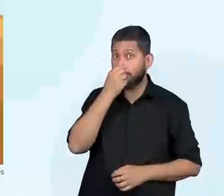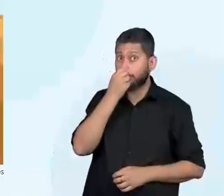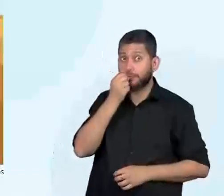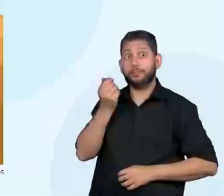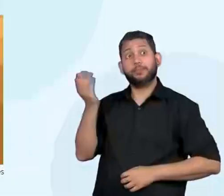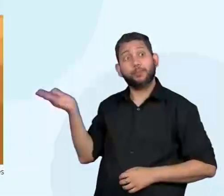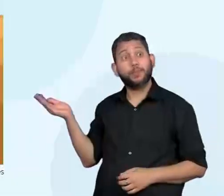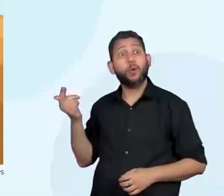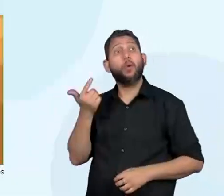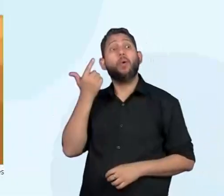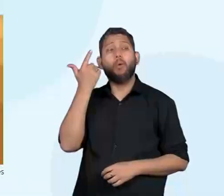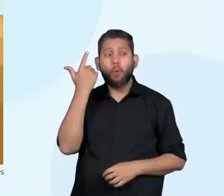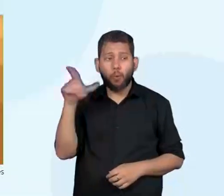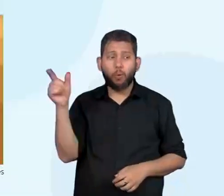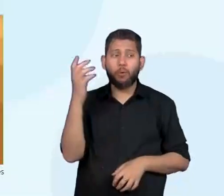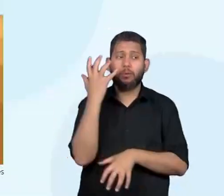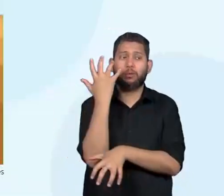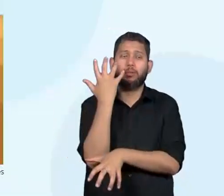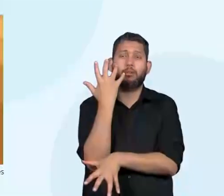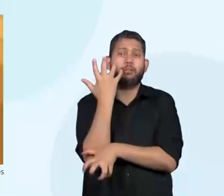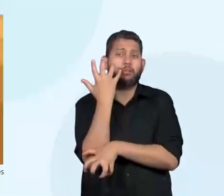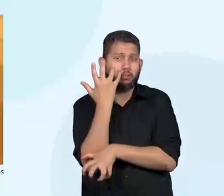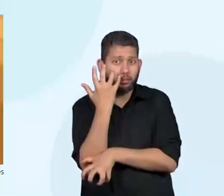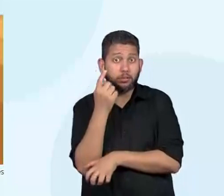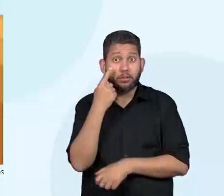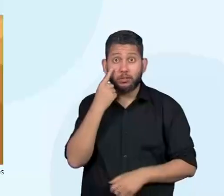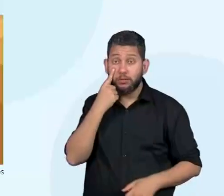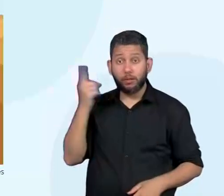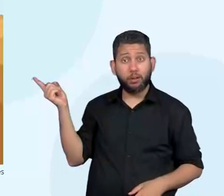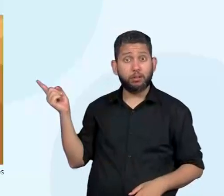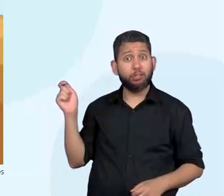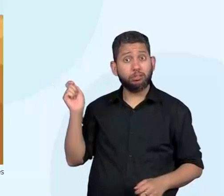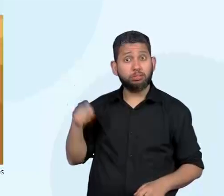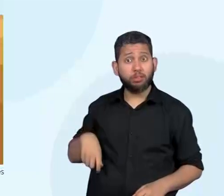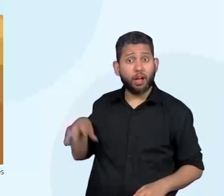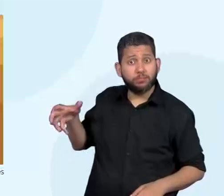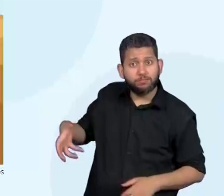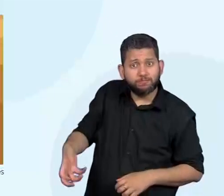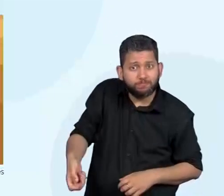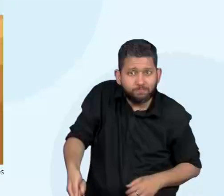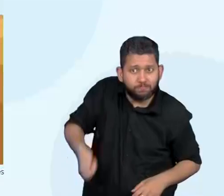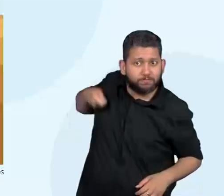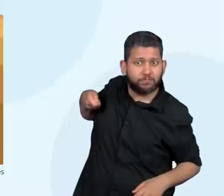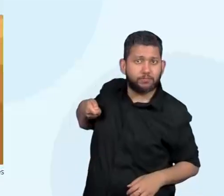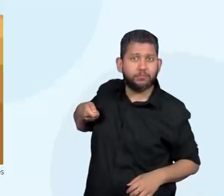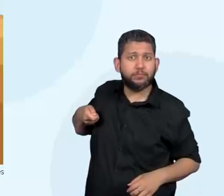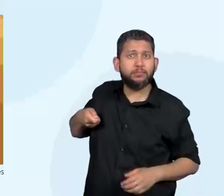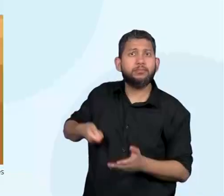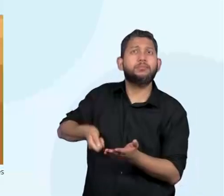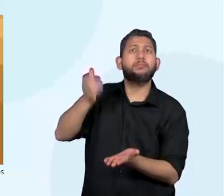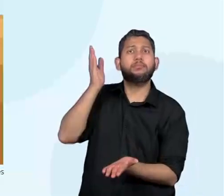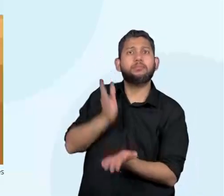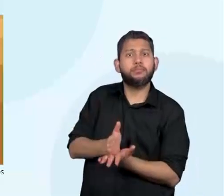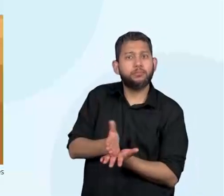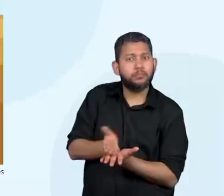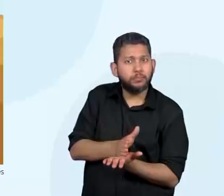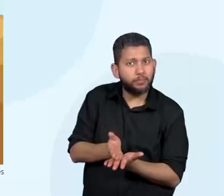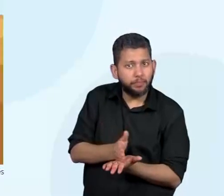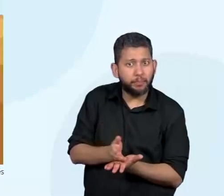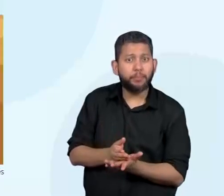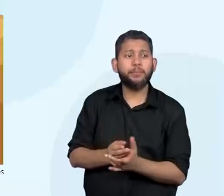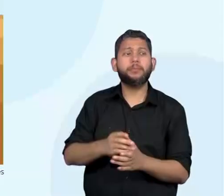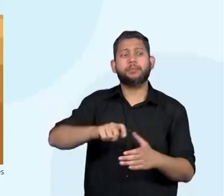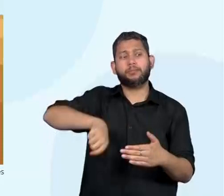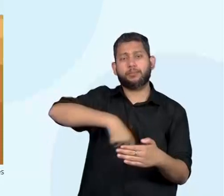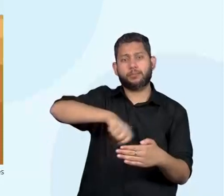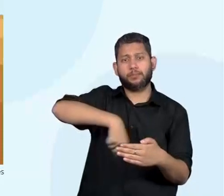alguns tipos de raízes, inclusive uma ali que é comestível. É Olha isso só. Mesmo, né? A mandioca. Será que